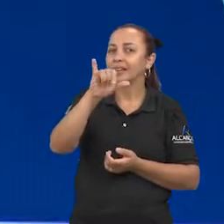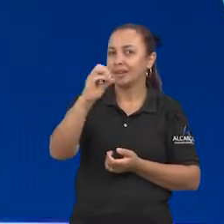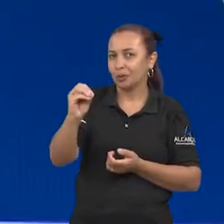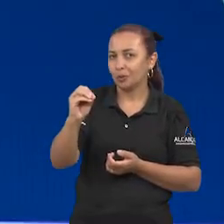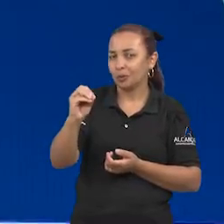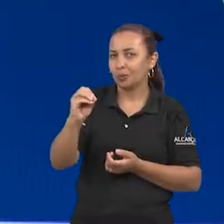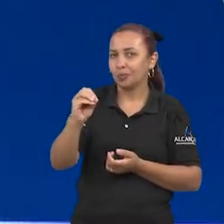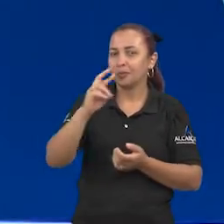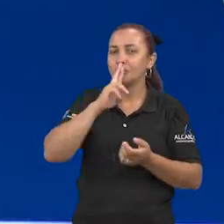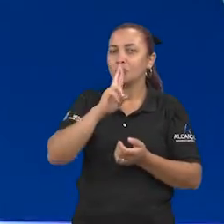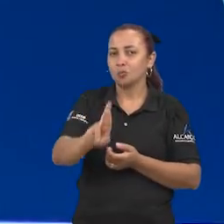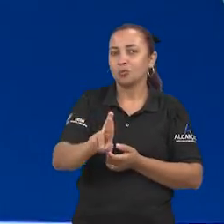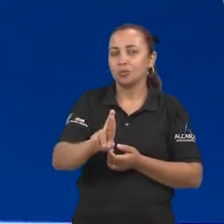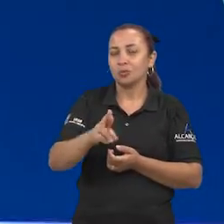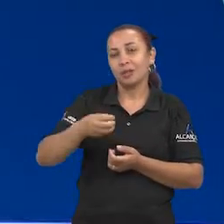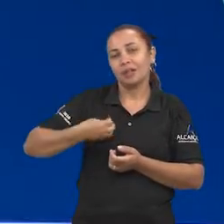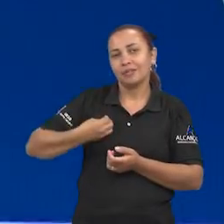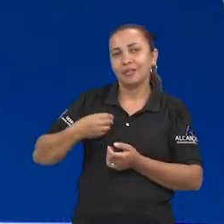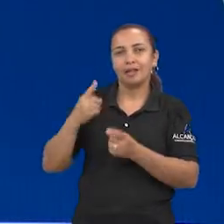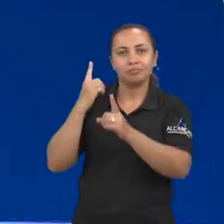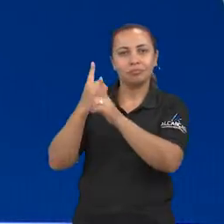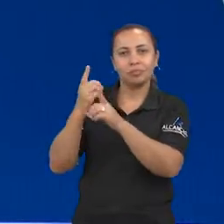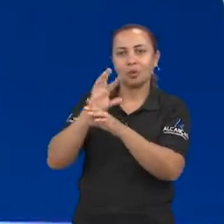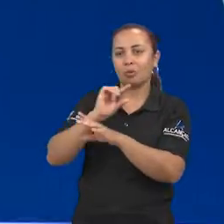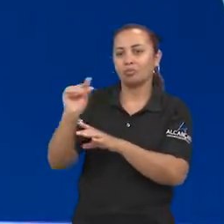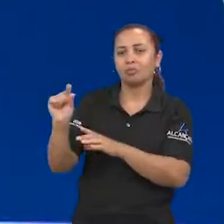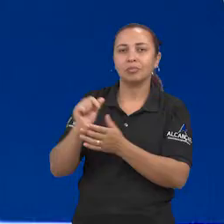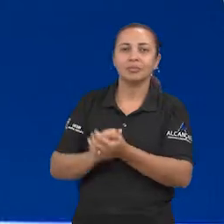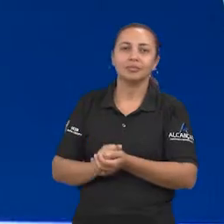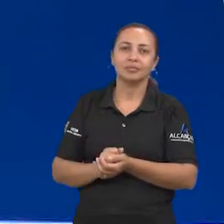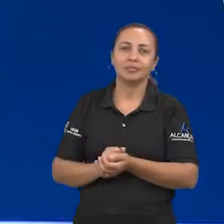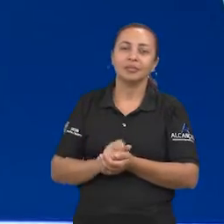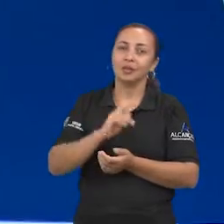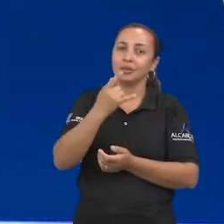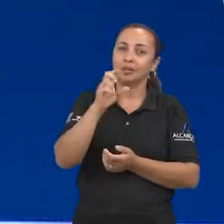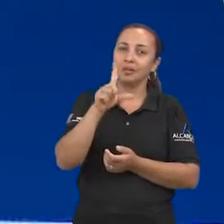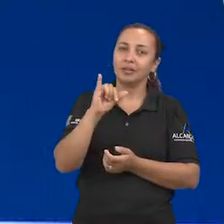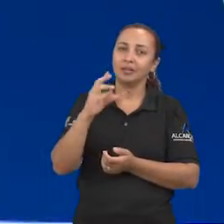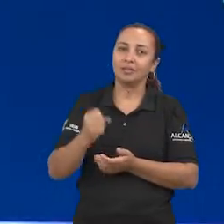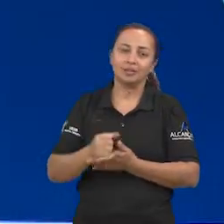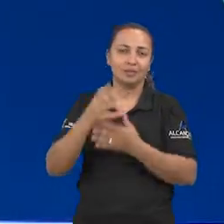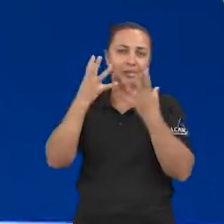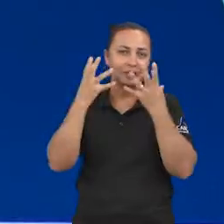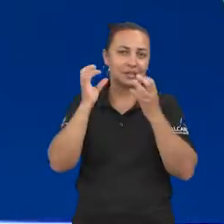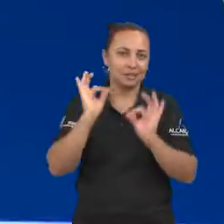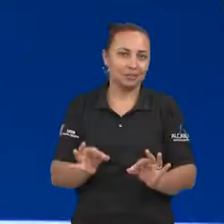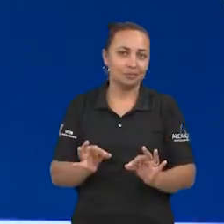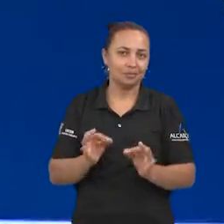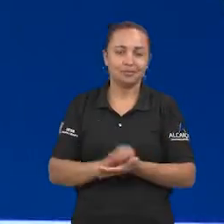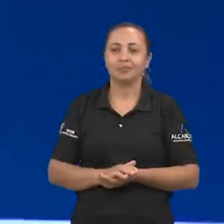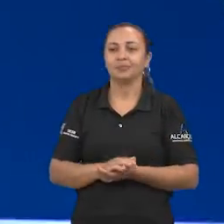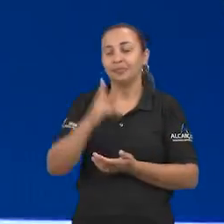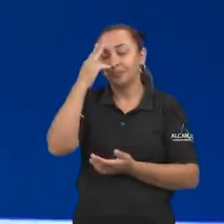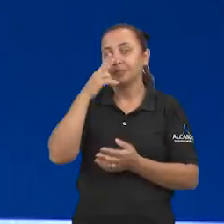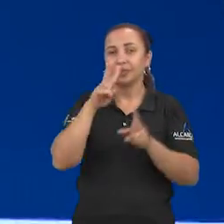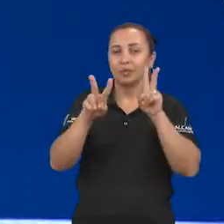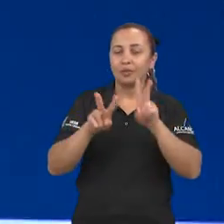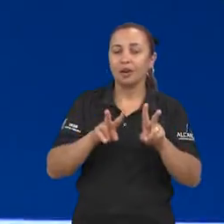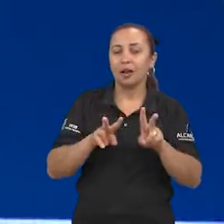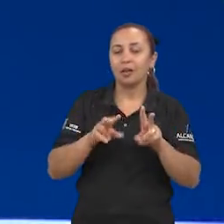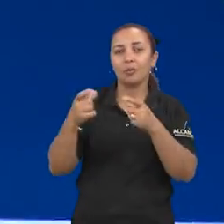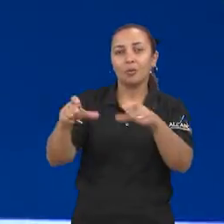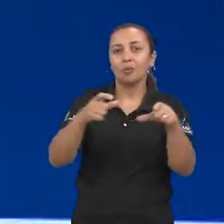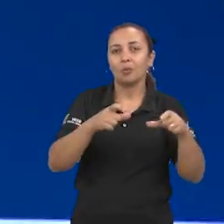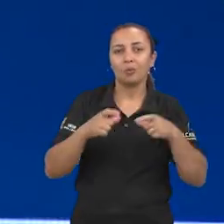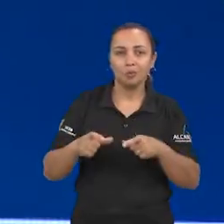coincidentemente, está aqui o hélio, e o hélio acertou. Para a gente verificar o posicionamento, e